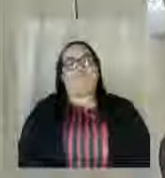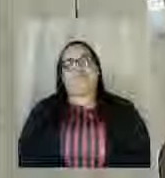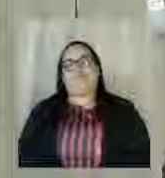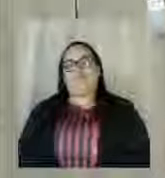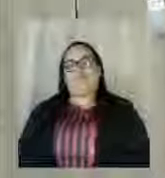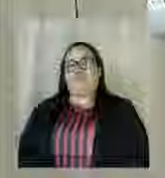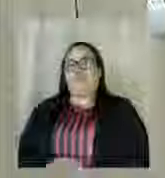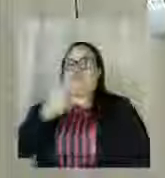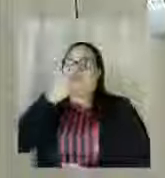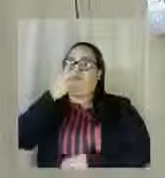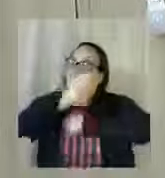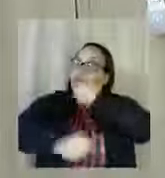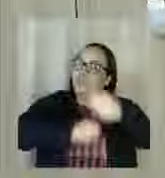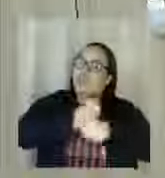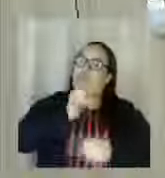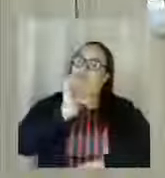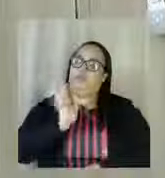Já há 3 anos namorando.